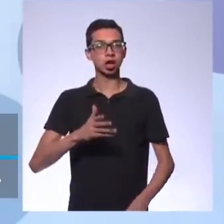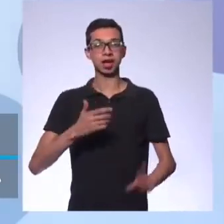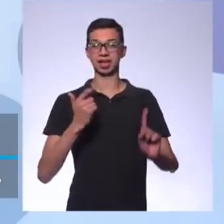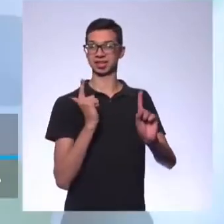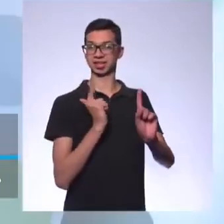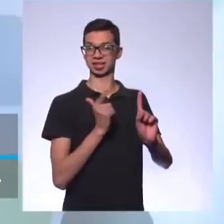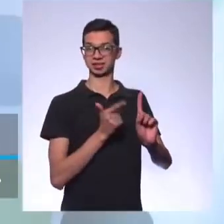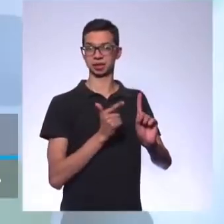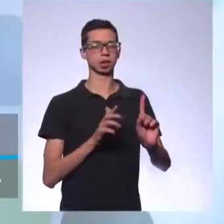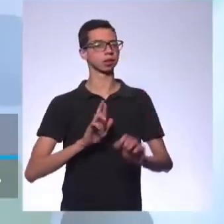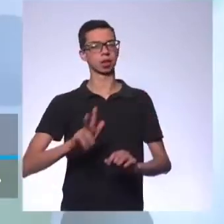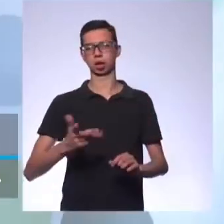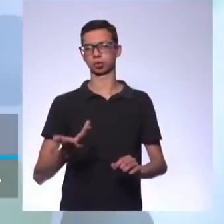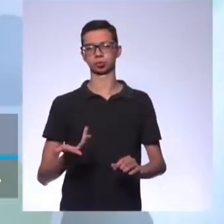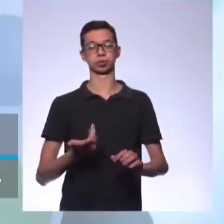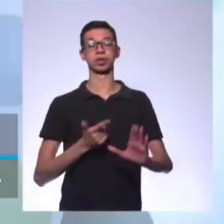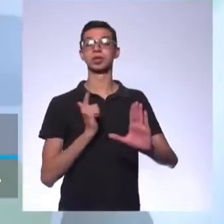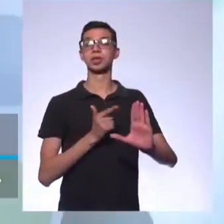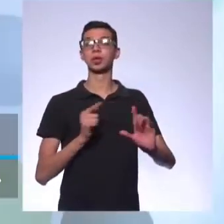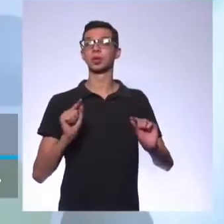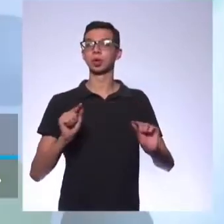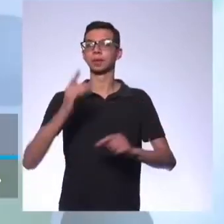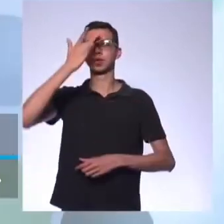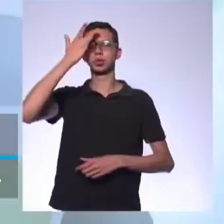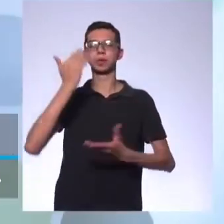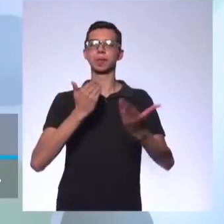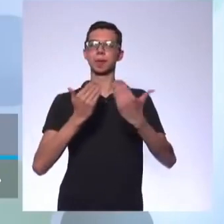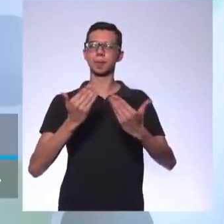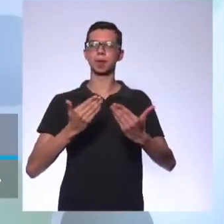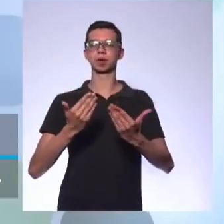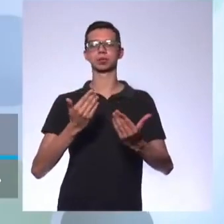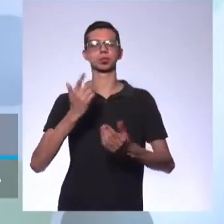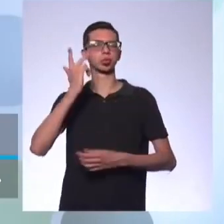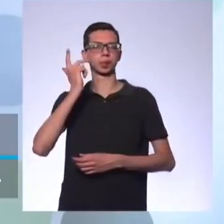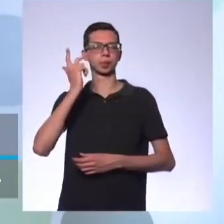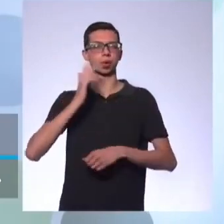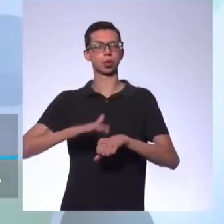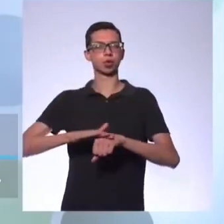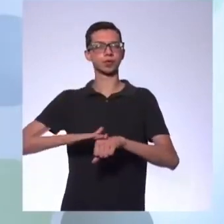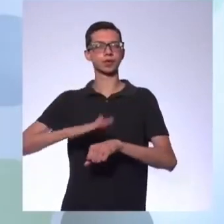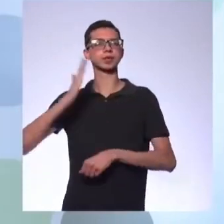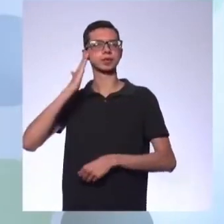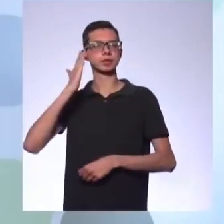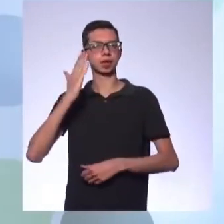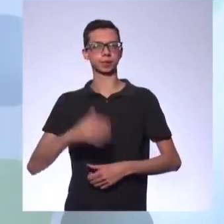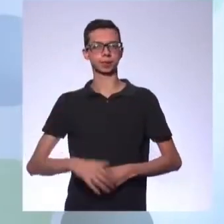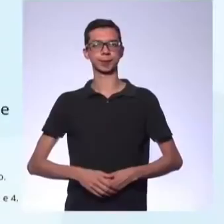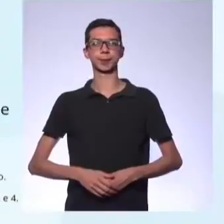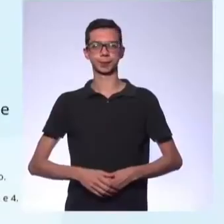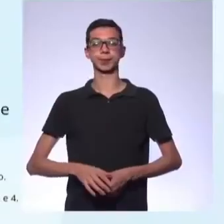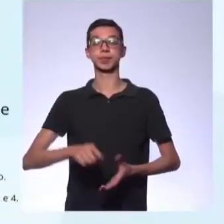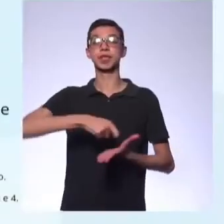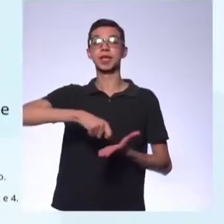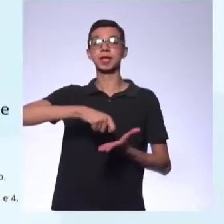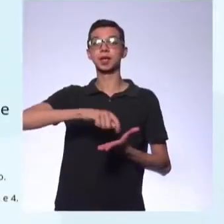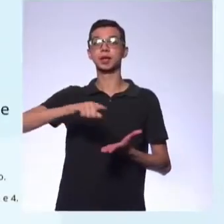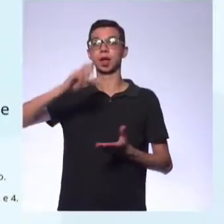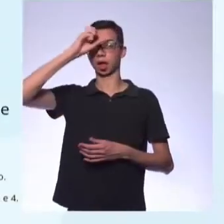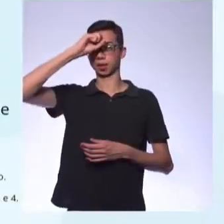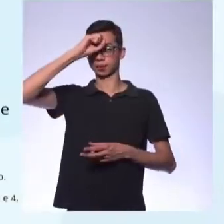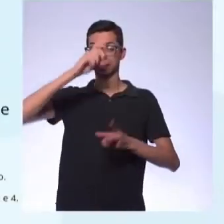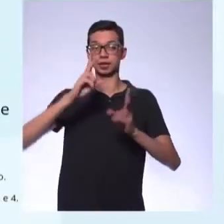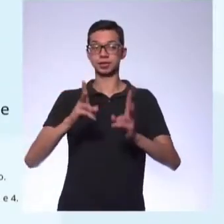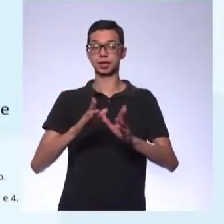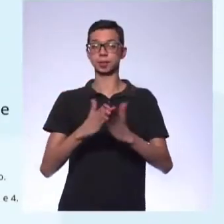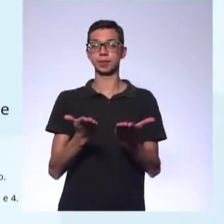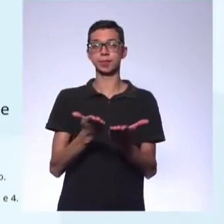professor Mauro? Exatamente. Vamos para um texto agora? Você pode acompanhar naquele caderninho que o menino falou. Olha só, no caderno Aprender Sempre, na